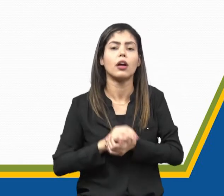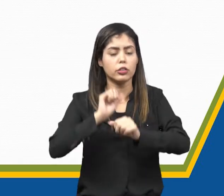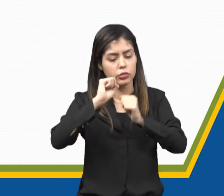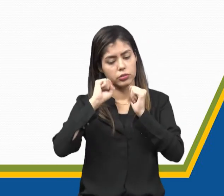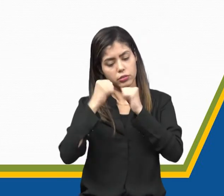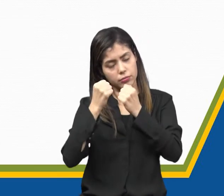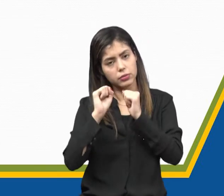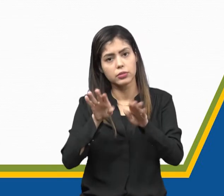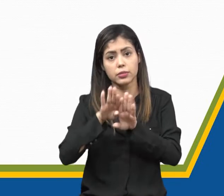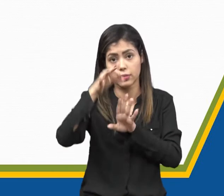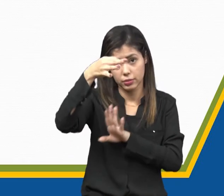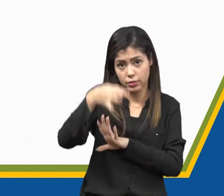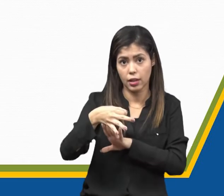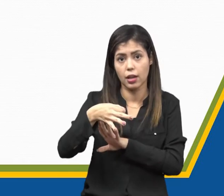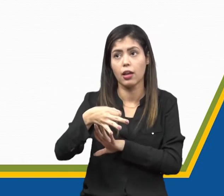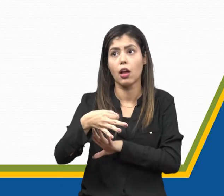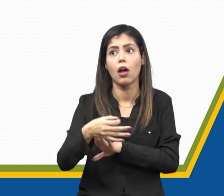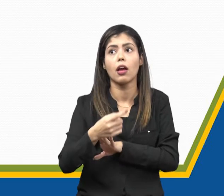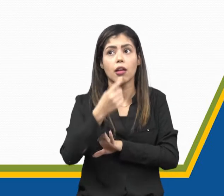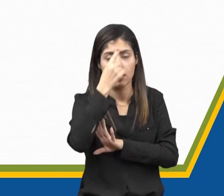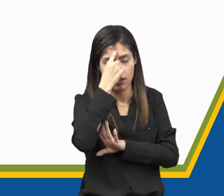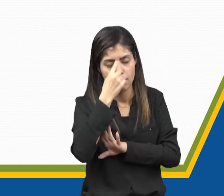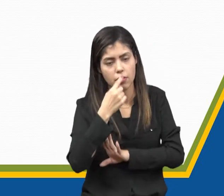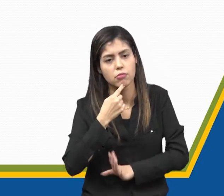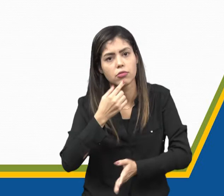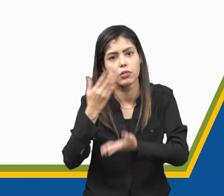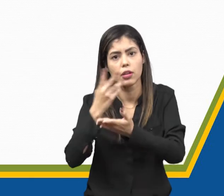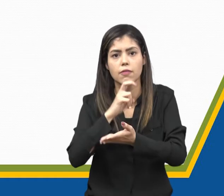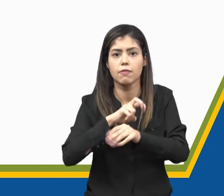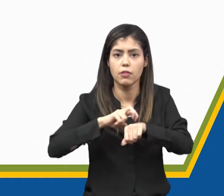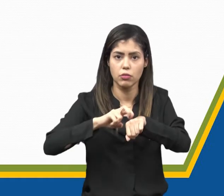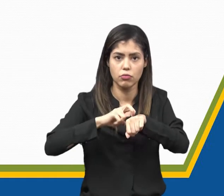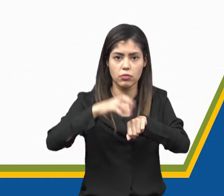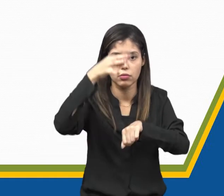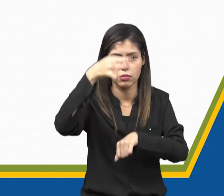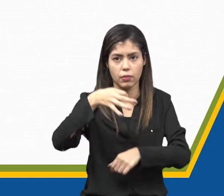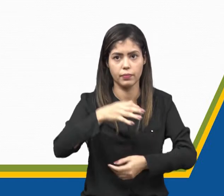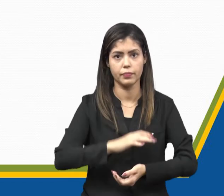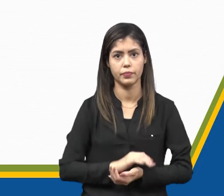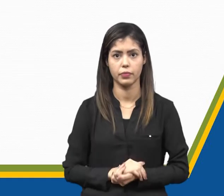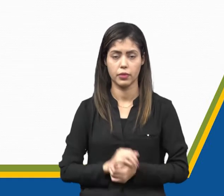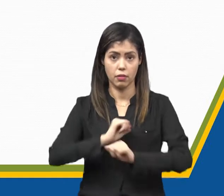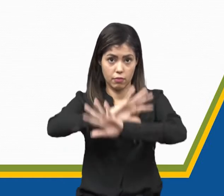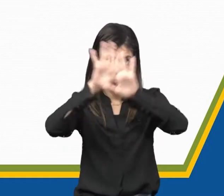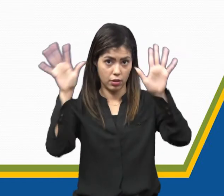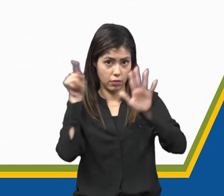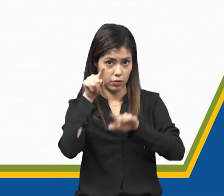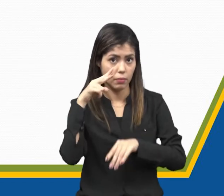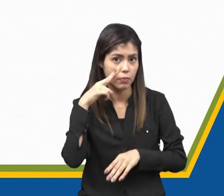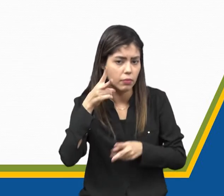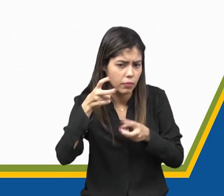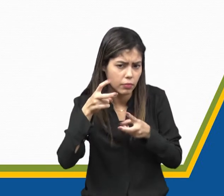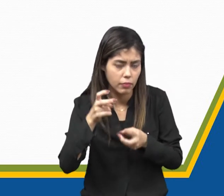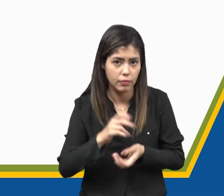correto é aquele que está com um certinho lá em verde, ok? Para que fique bem claro para todos.